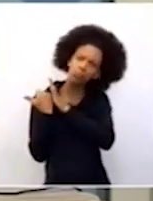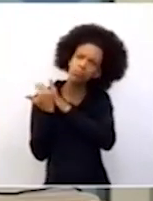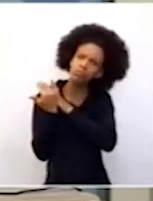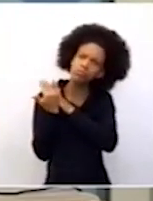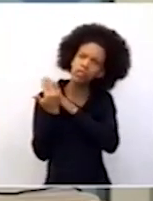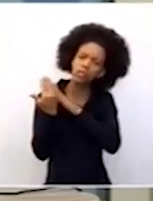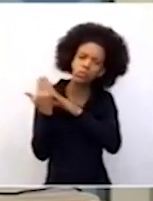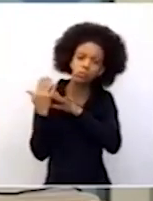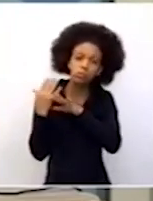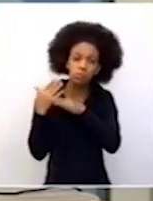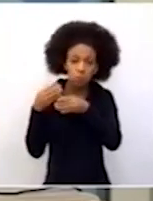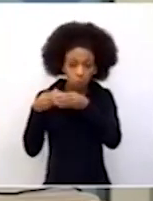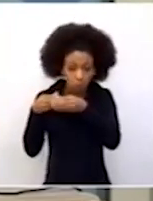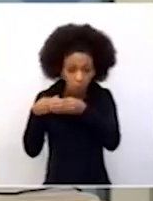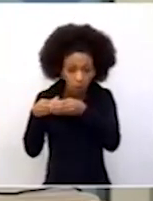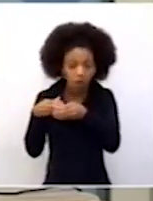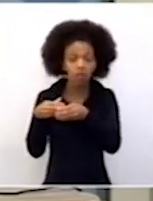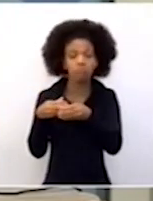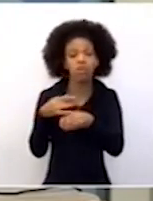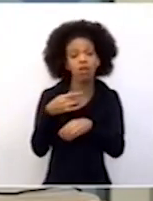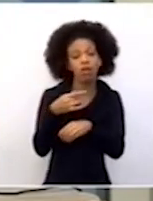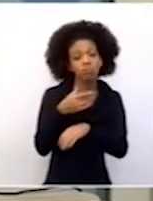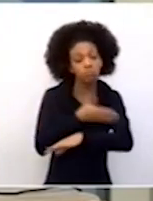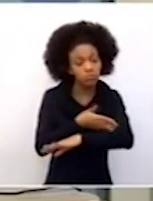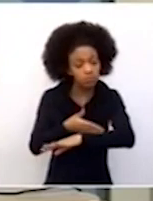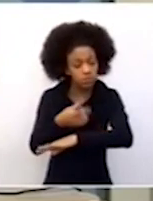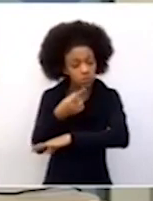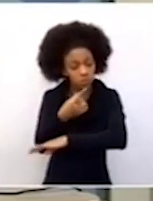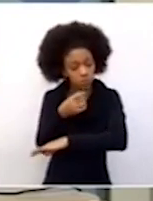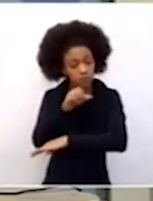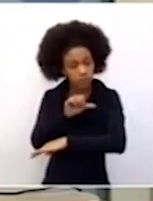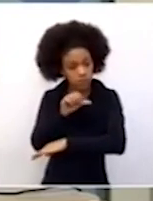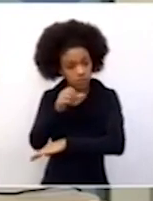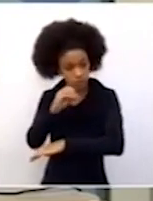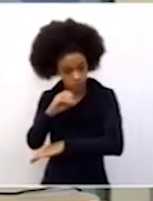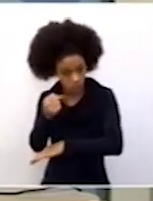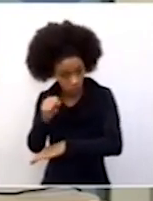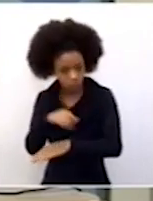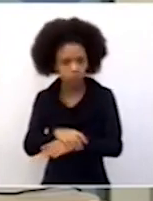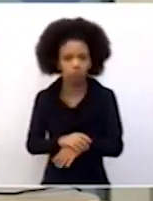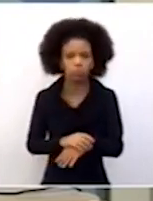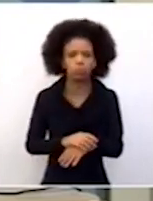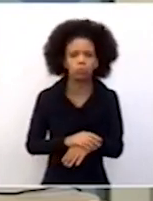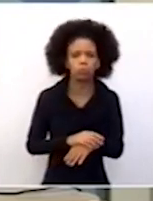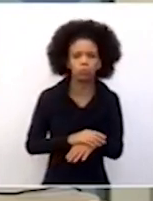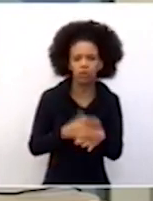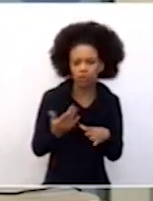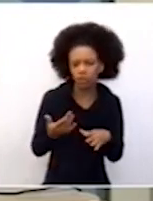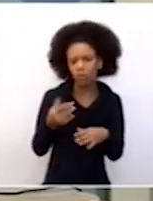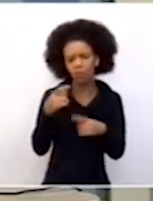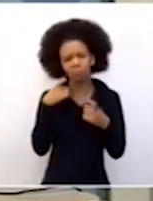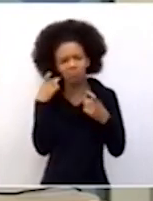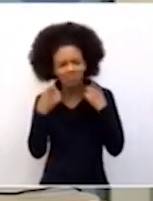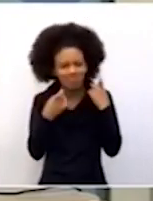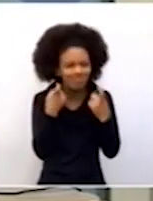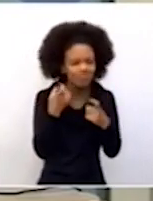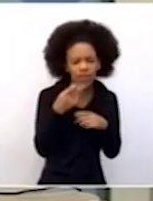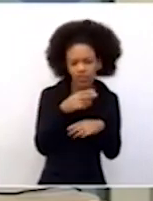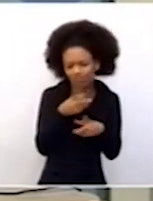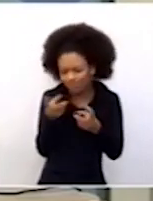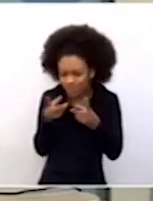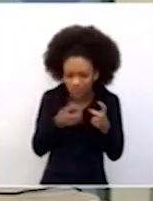de Matemática em 1908, com o alemão Felix Klein, né, que havia uma preocupação com o ensino da matemática com as crianças na